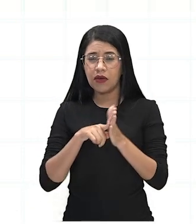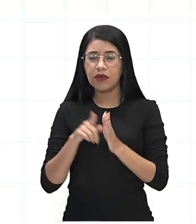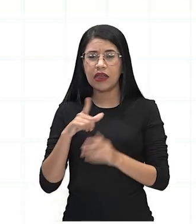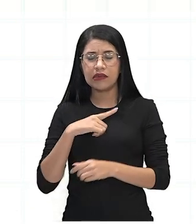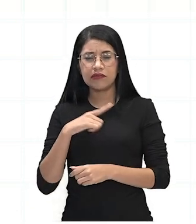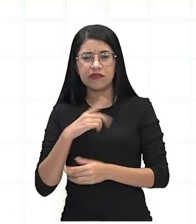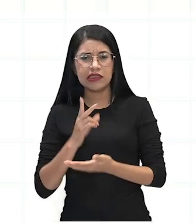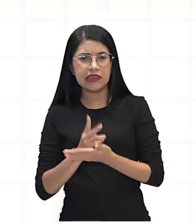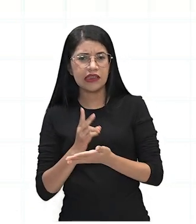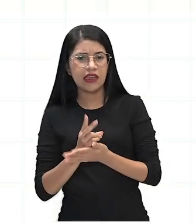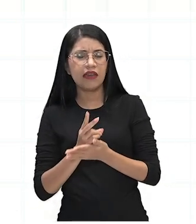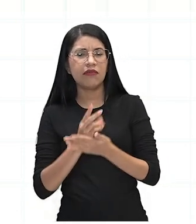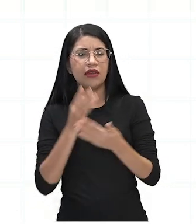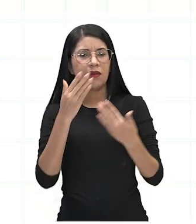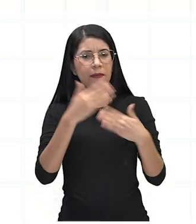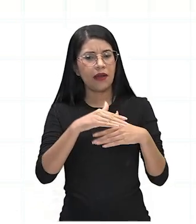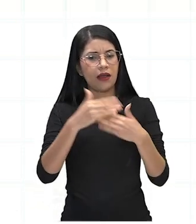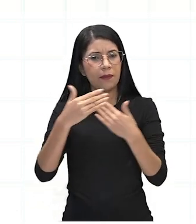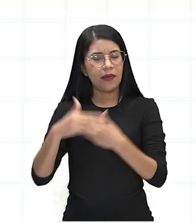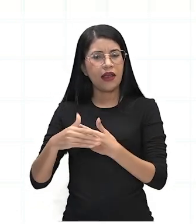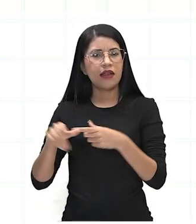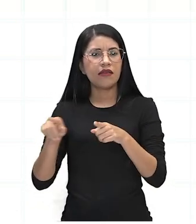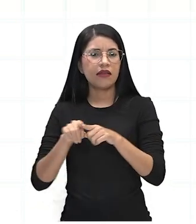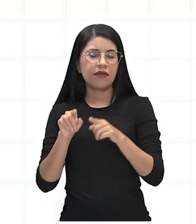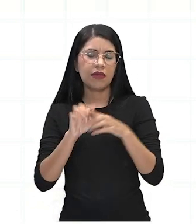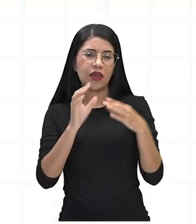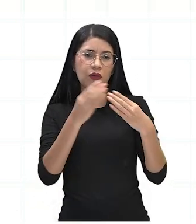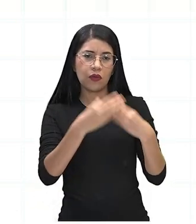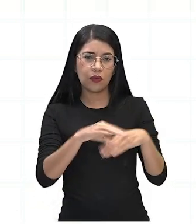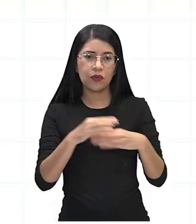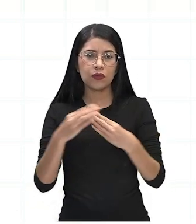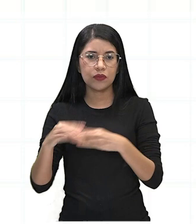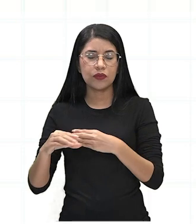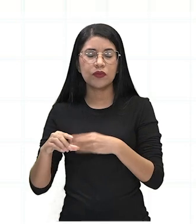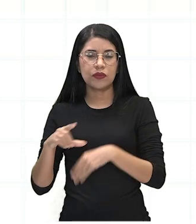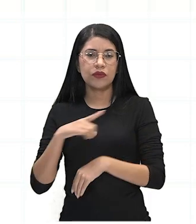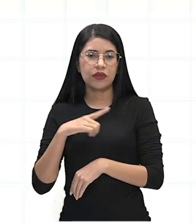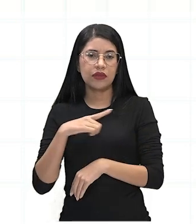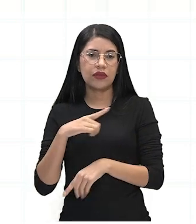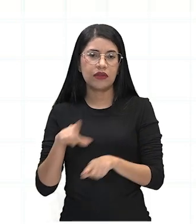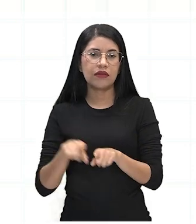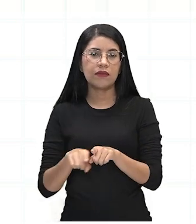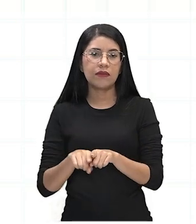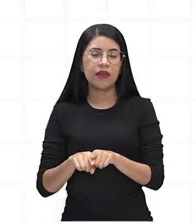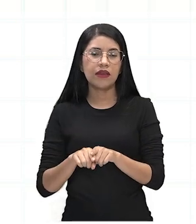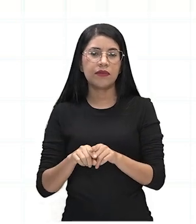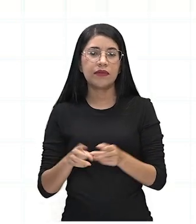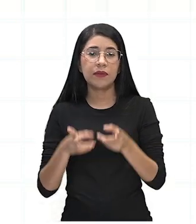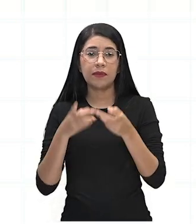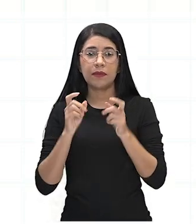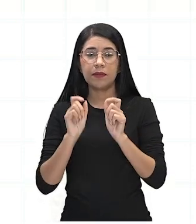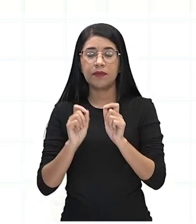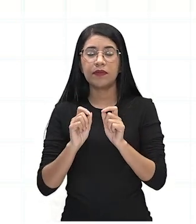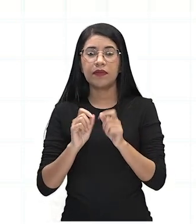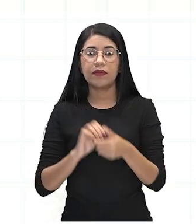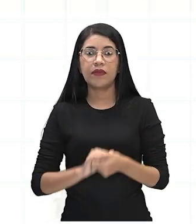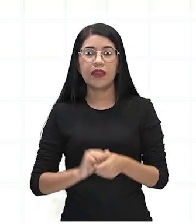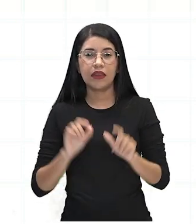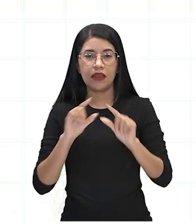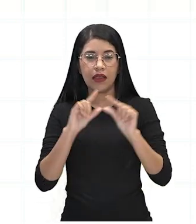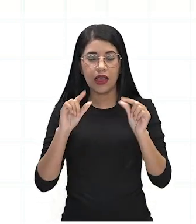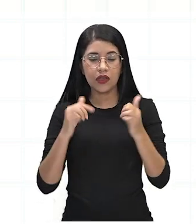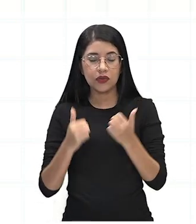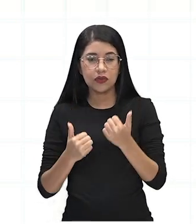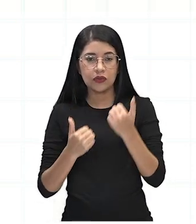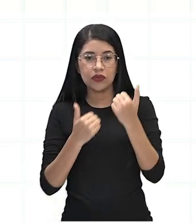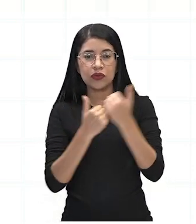avaliações externas, concursos, tá bom? Vejam, Substitua os